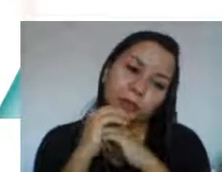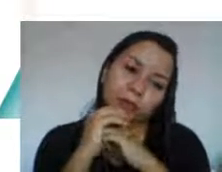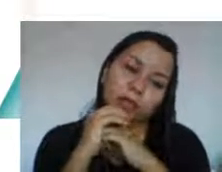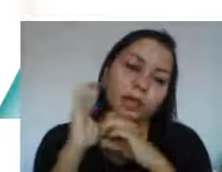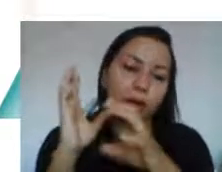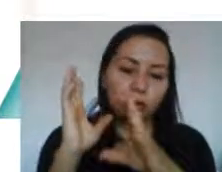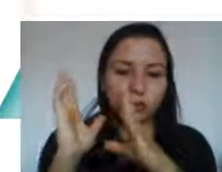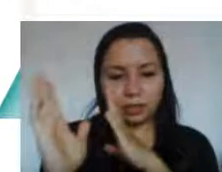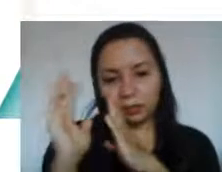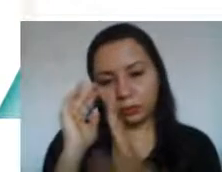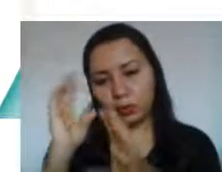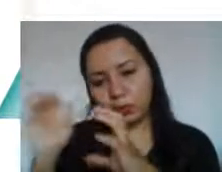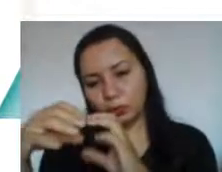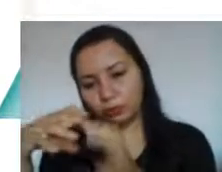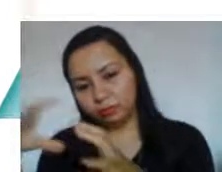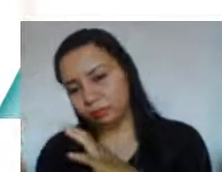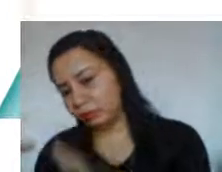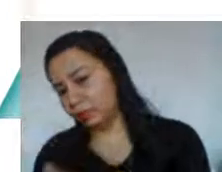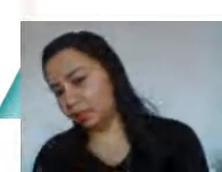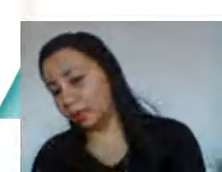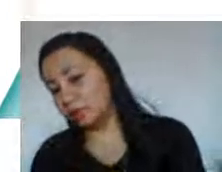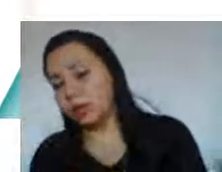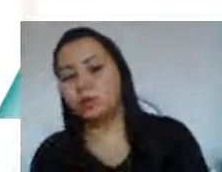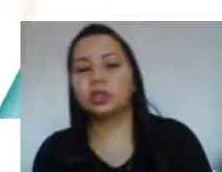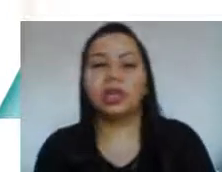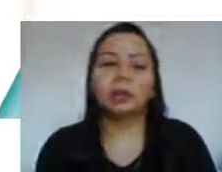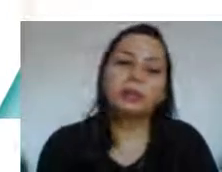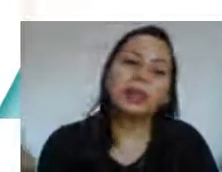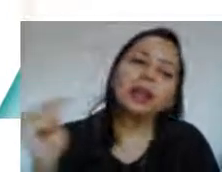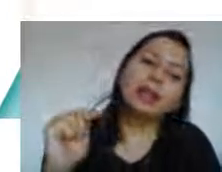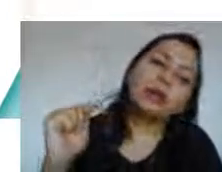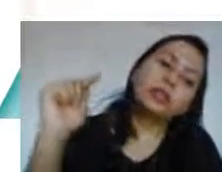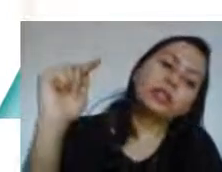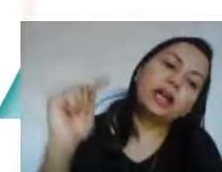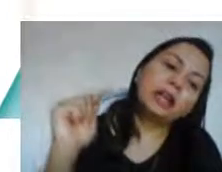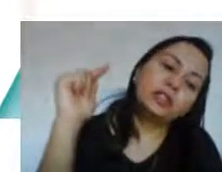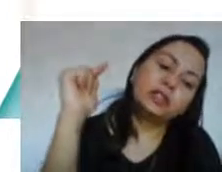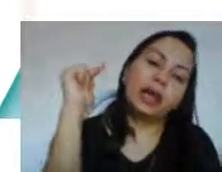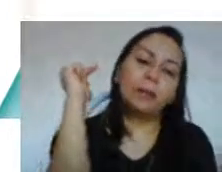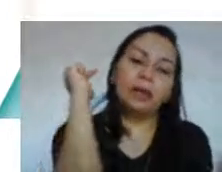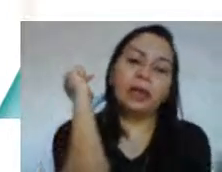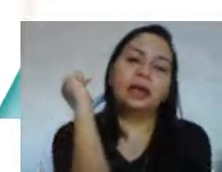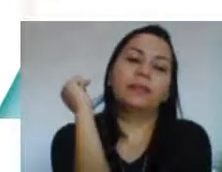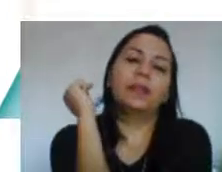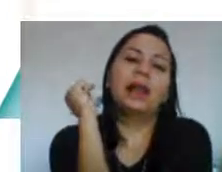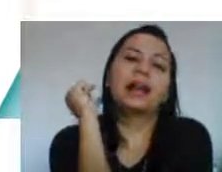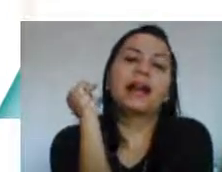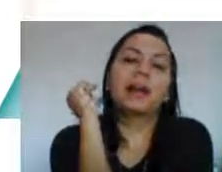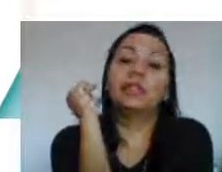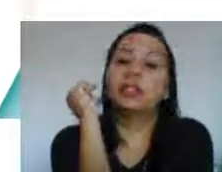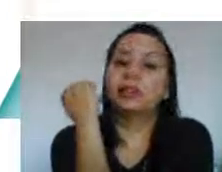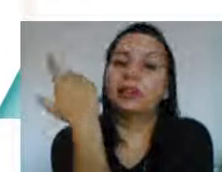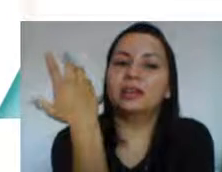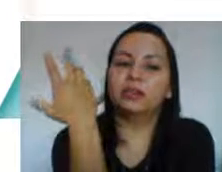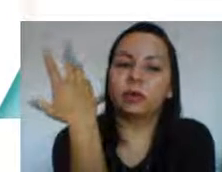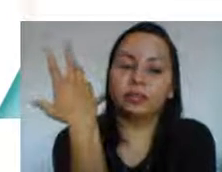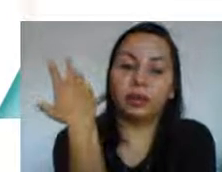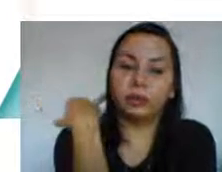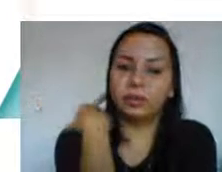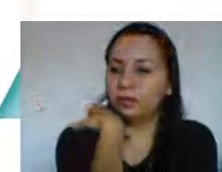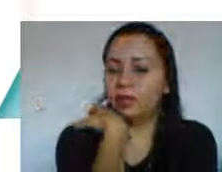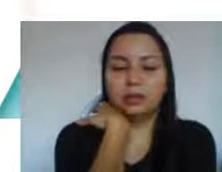vejam que acontecia fogo em determinados períodos de tempo. E a quantidade de serrapilheira, à medida que esse